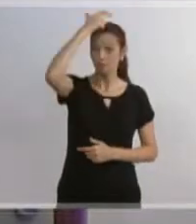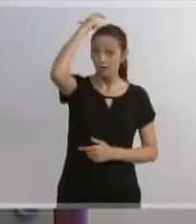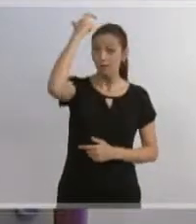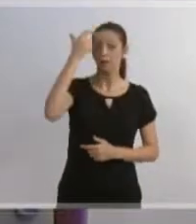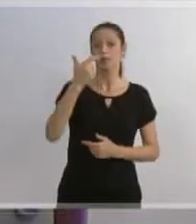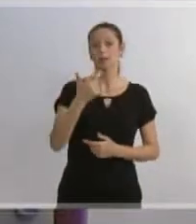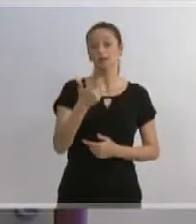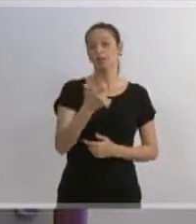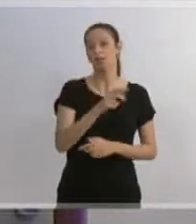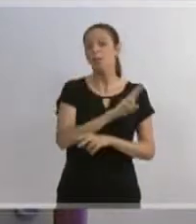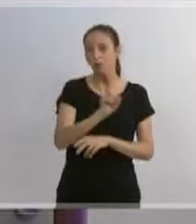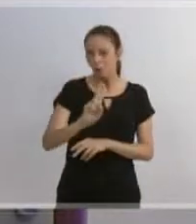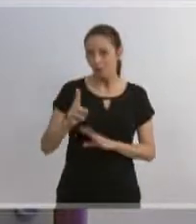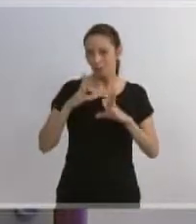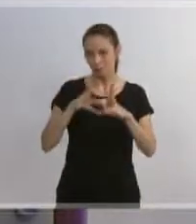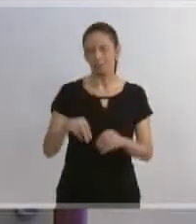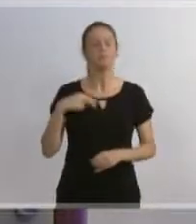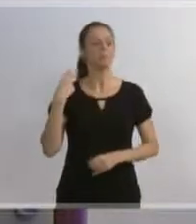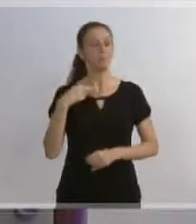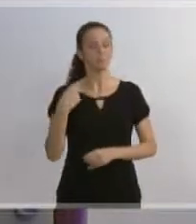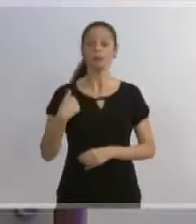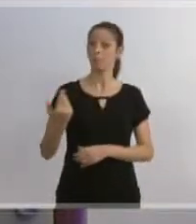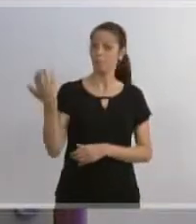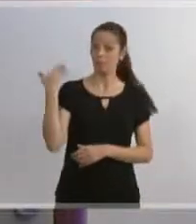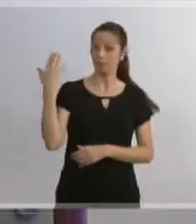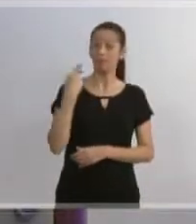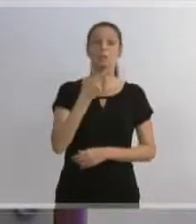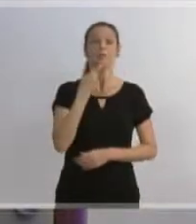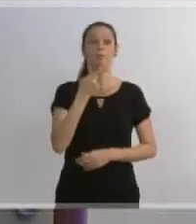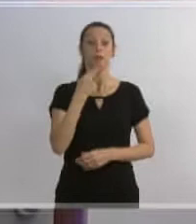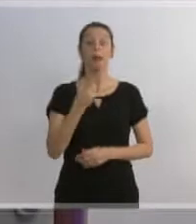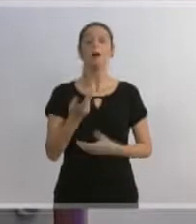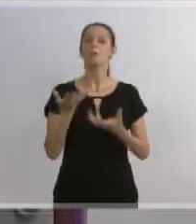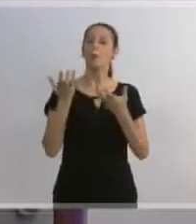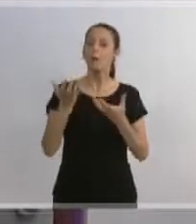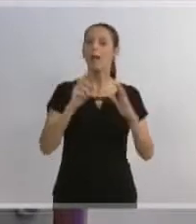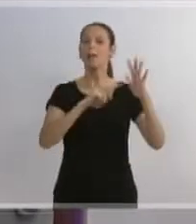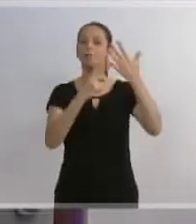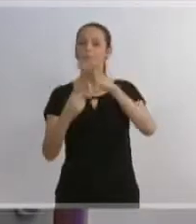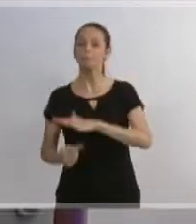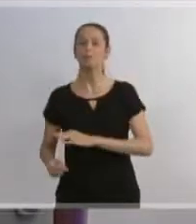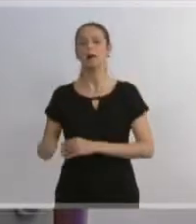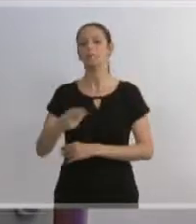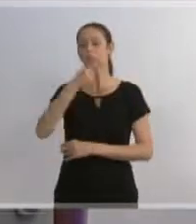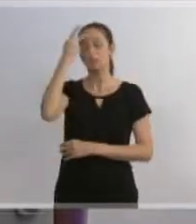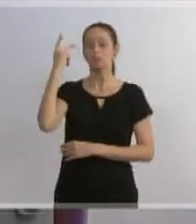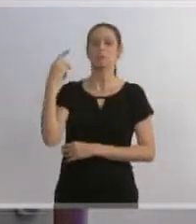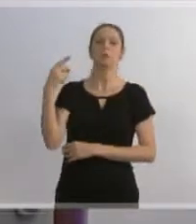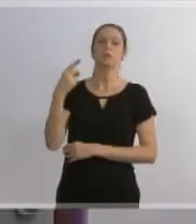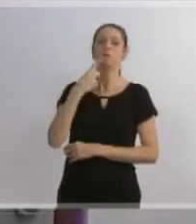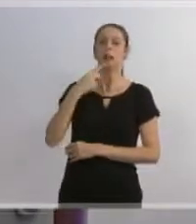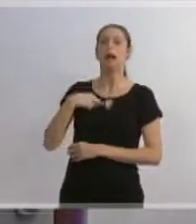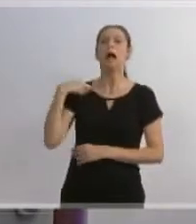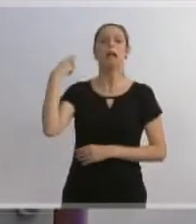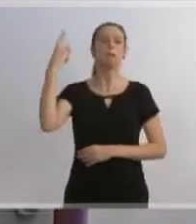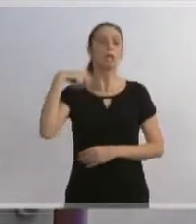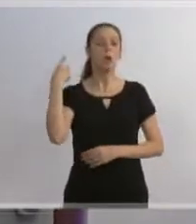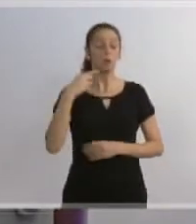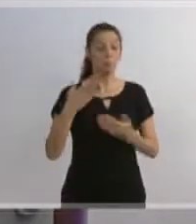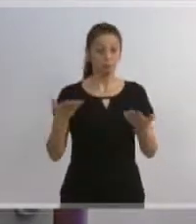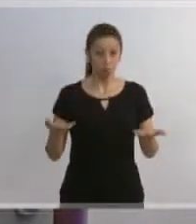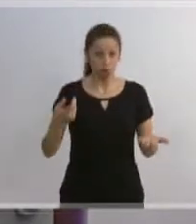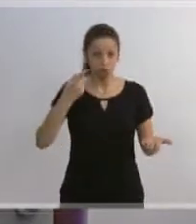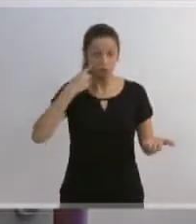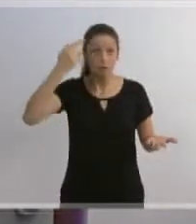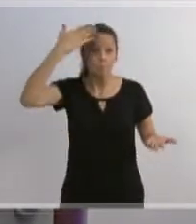o Marcos e o Almir, quando eu vim aqui falava, há anos atrás, isso não vai acontecer nunca, se é louco, está aí agora as imagens e a prova, a vida sendo salva